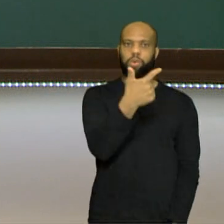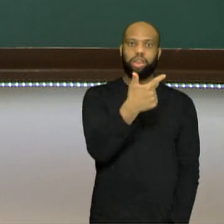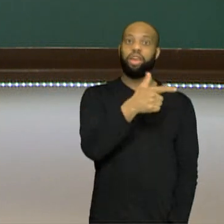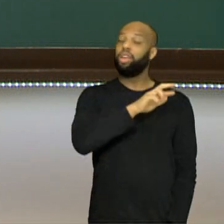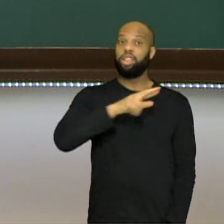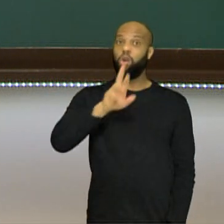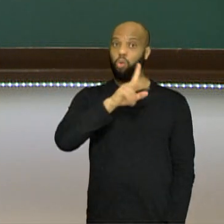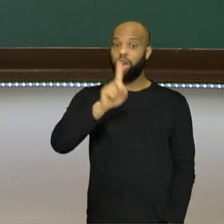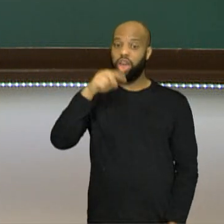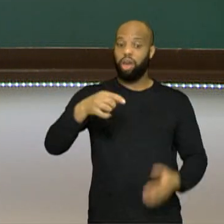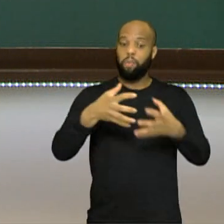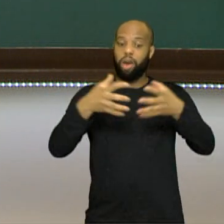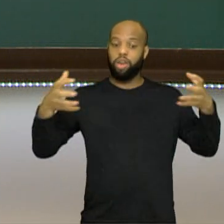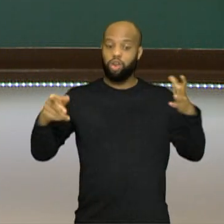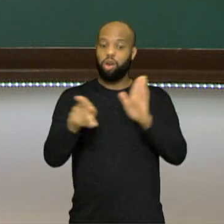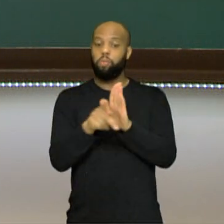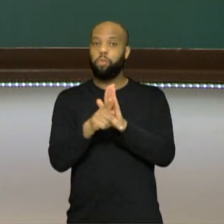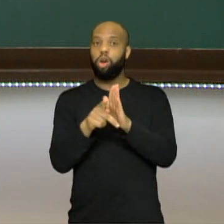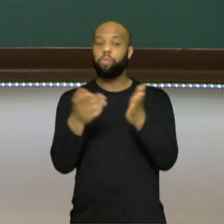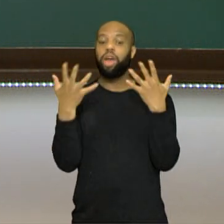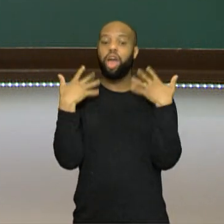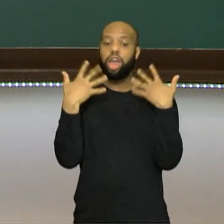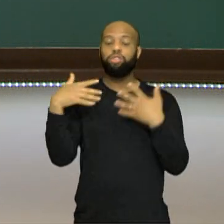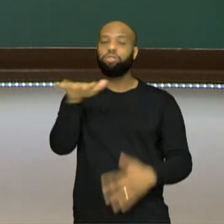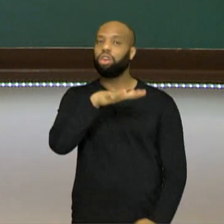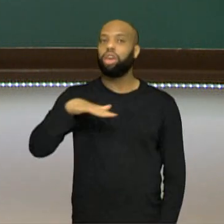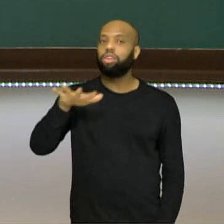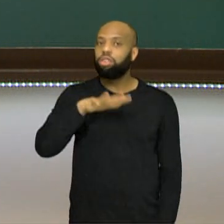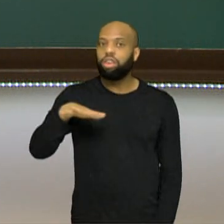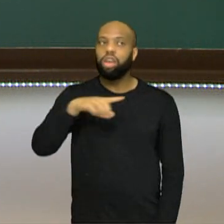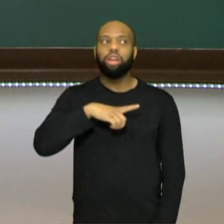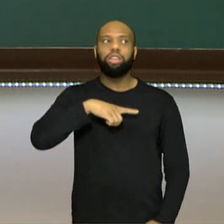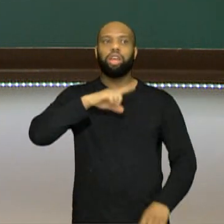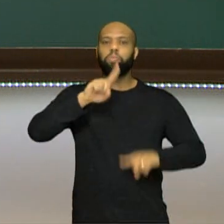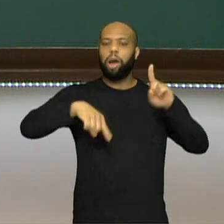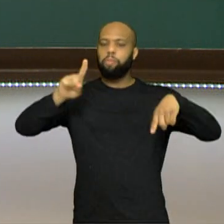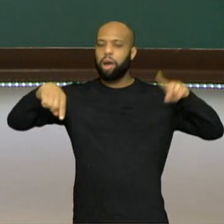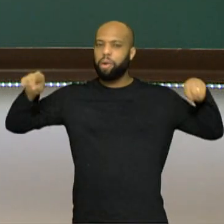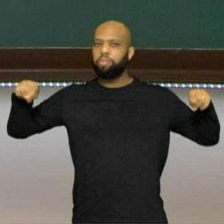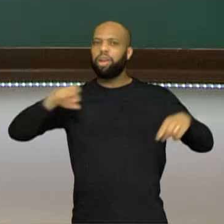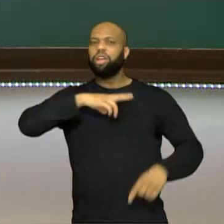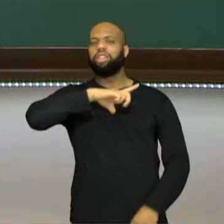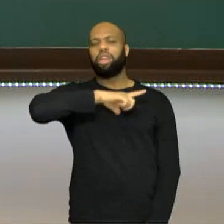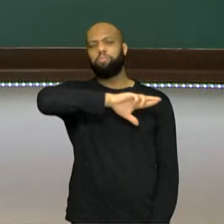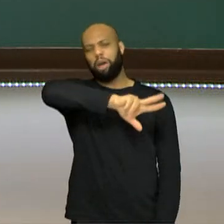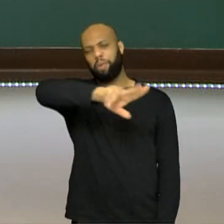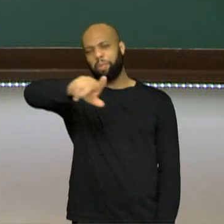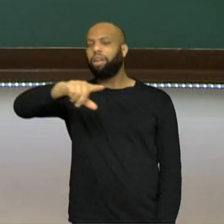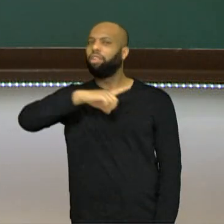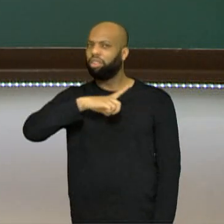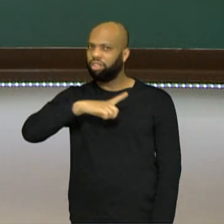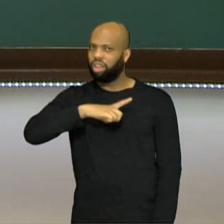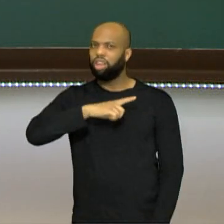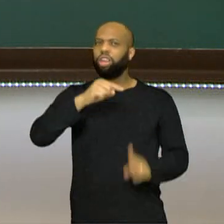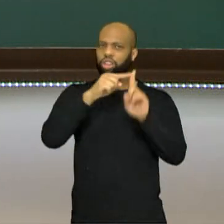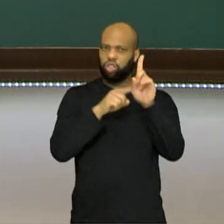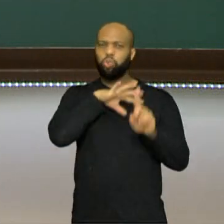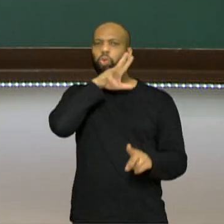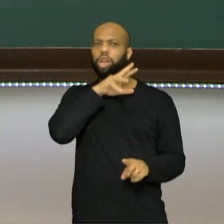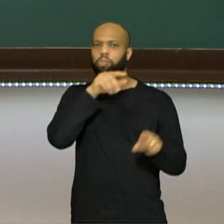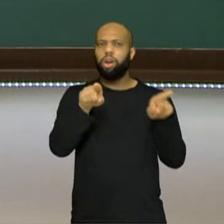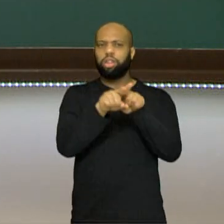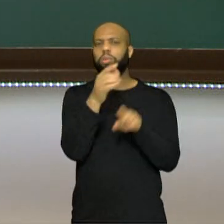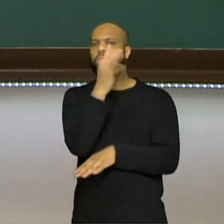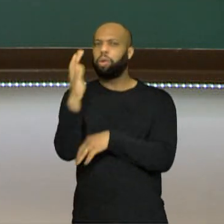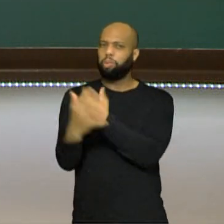maior floresta equatorial. Então ela apresenta uma grande biodiversidade, uma grande variedade de espécies, tanto